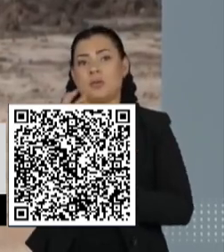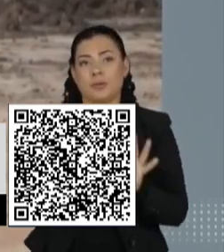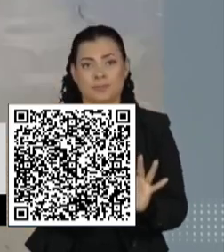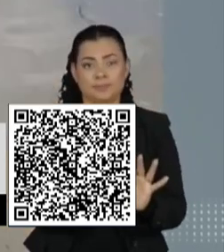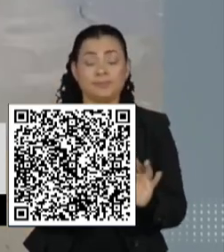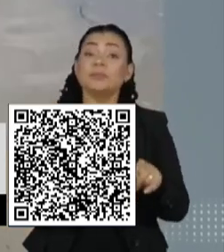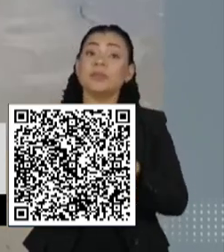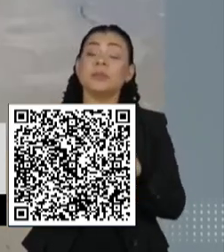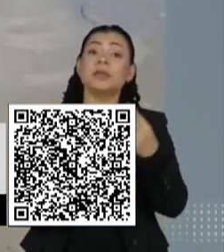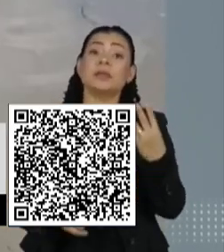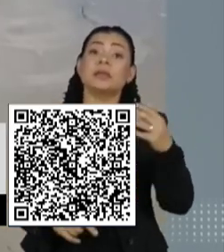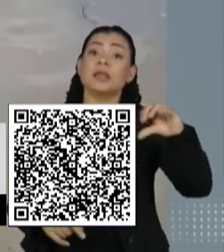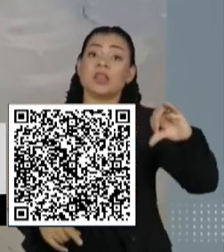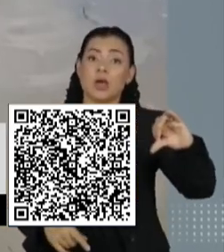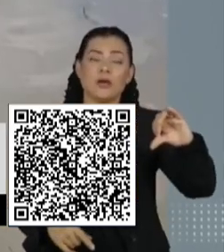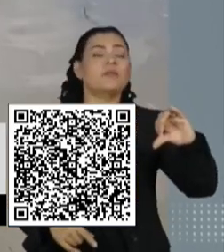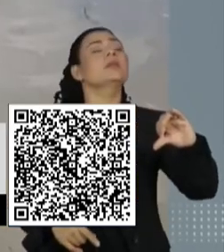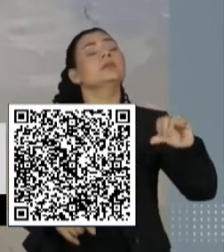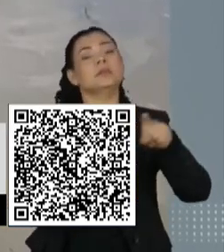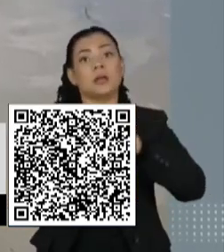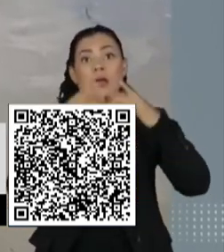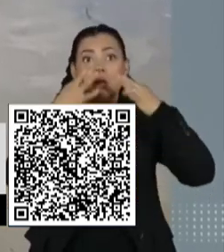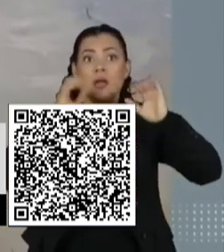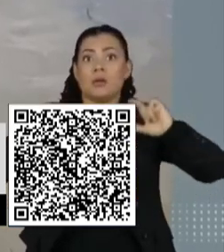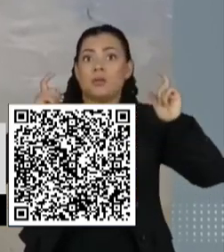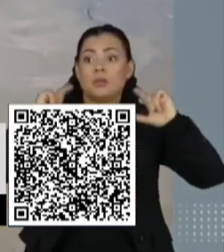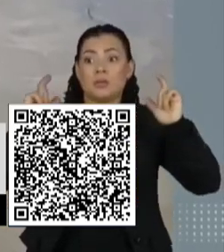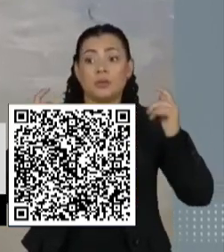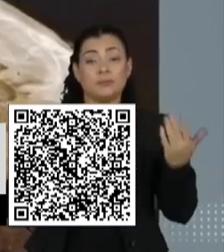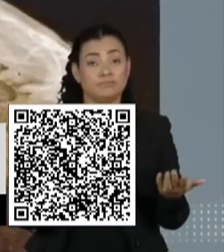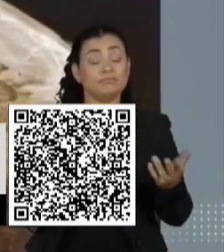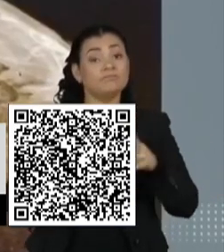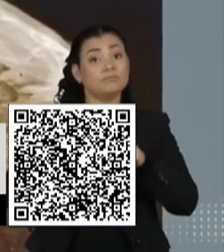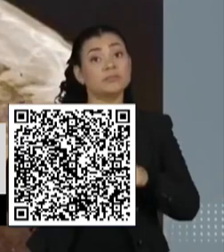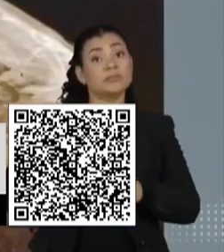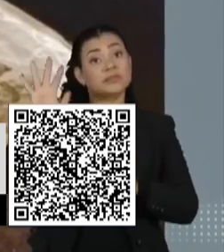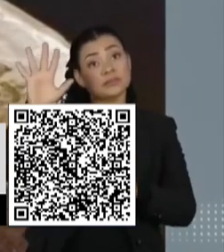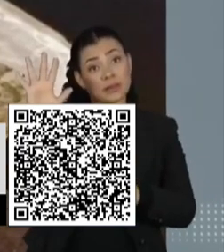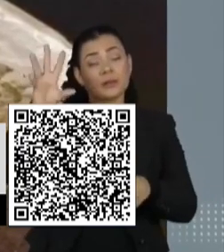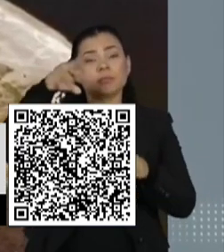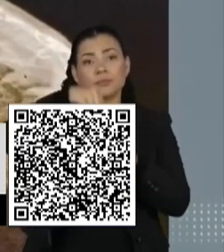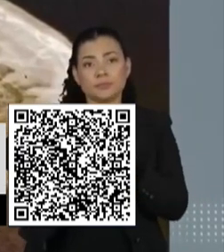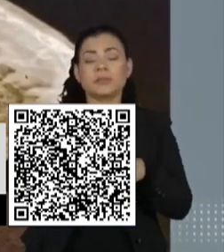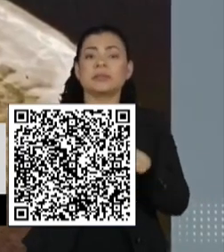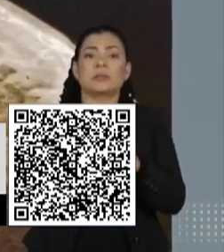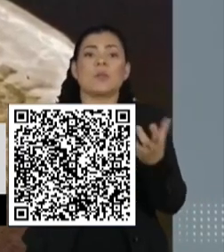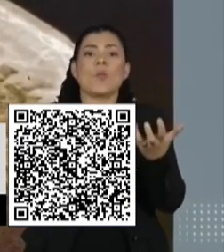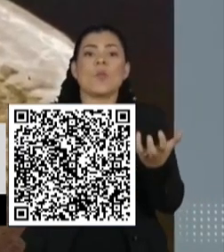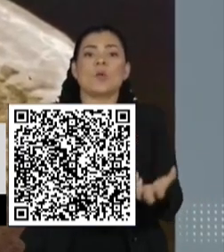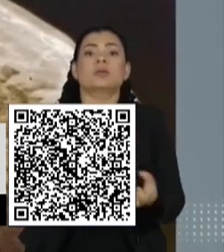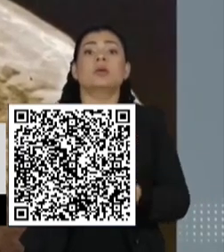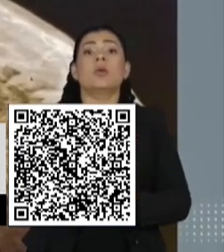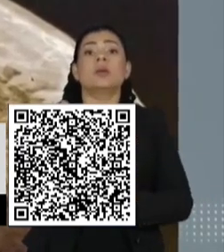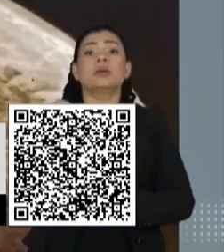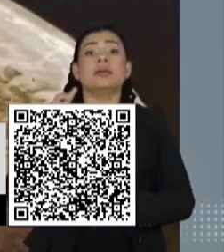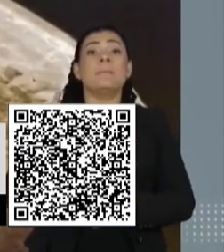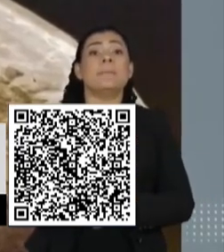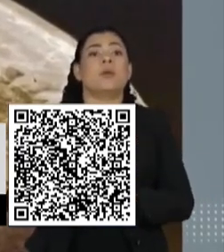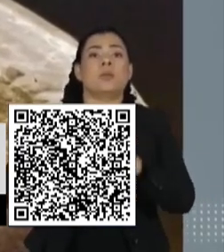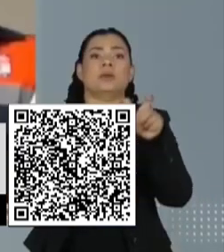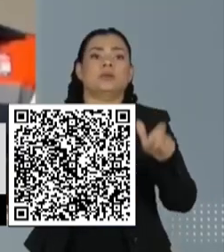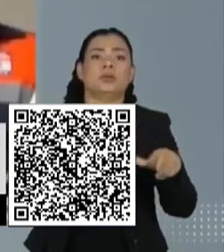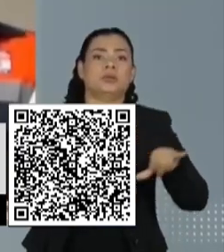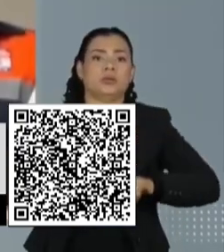água. Outros 39 estão em alerta. Em todo o estado, a seca atinge mais de 80